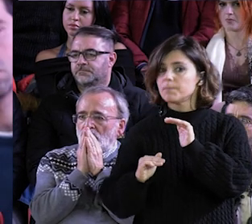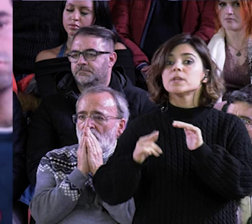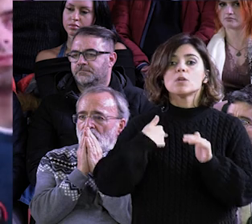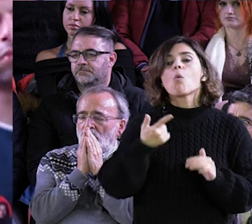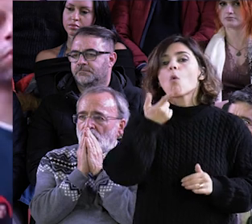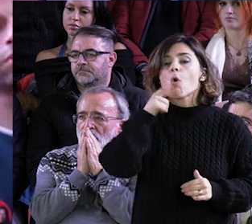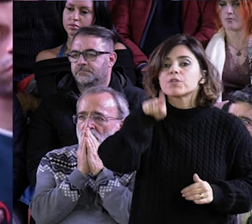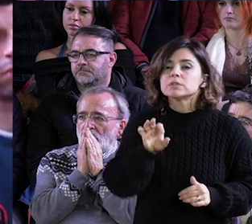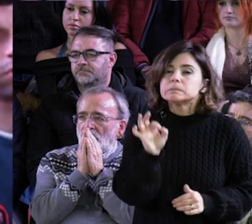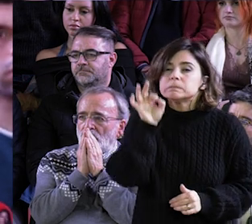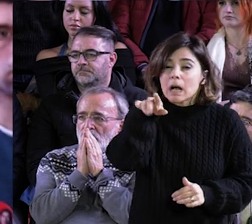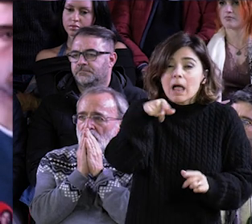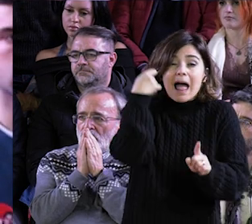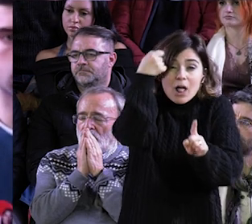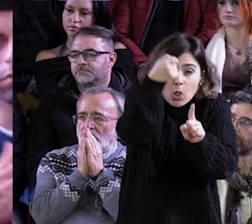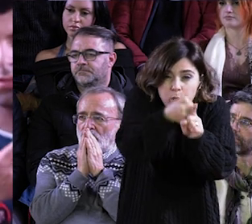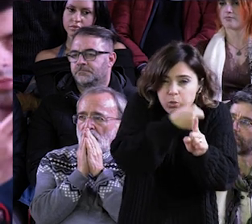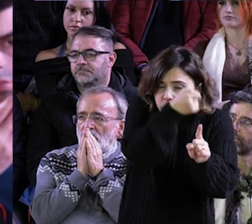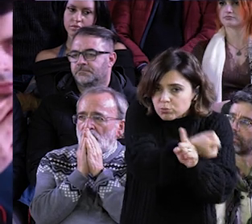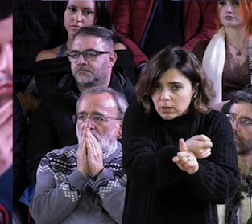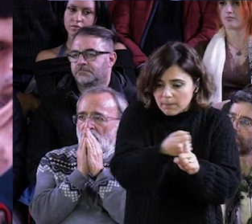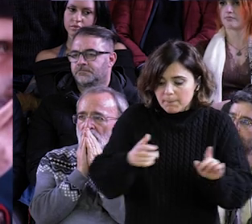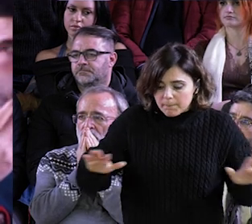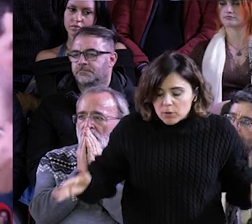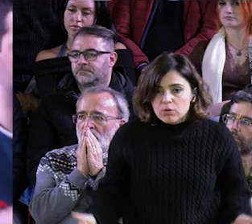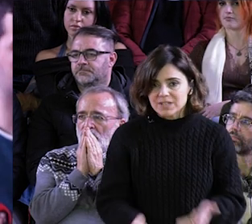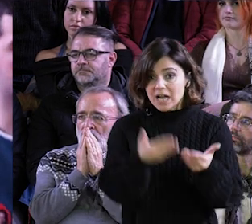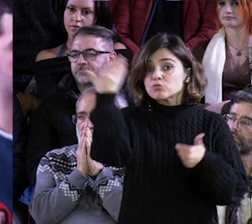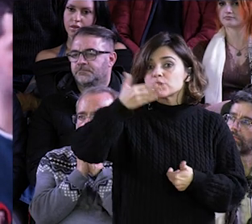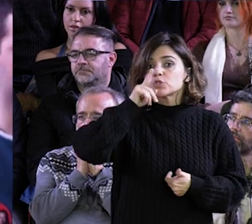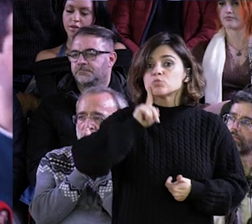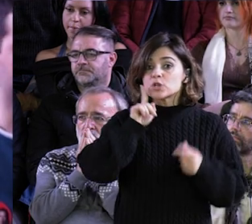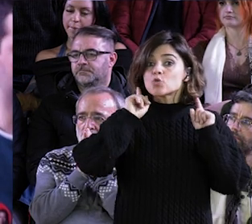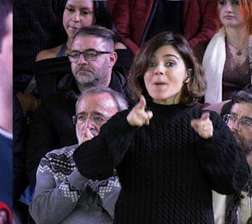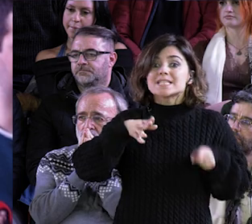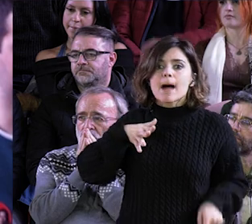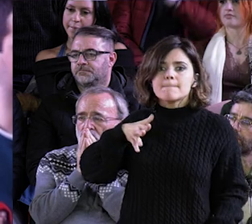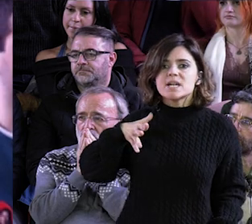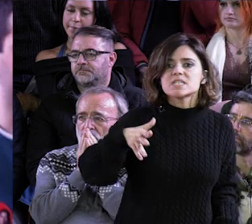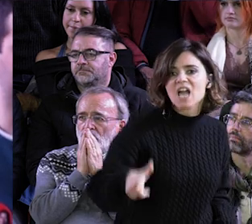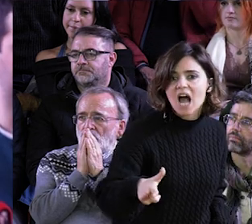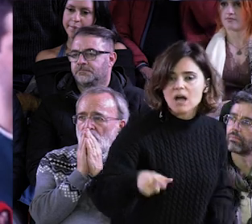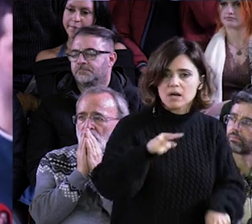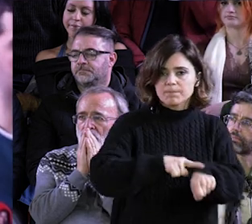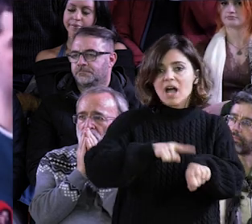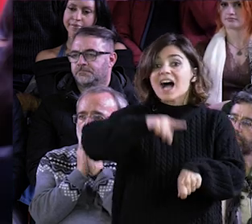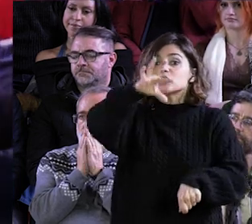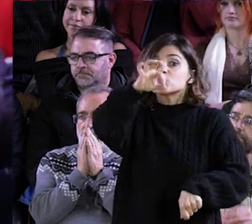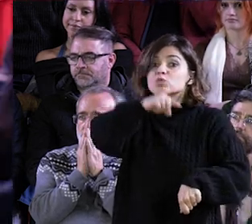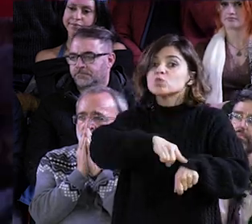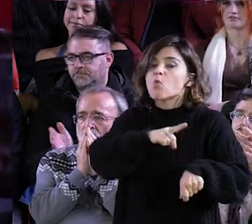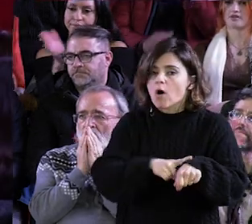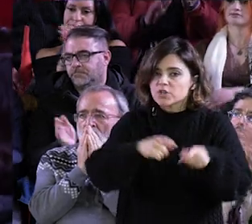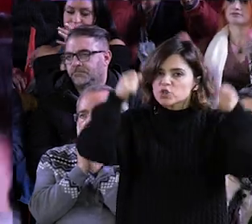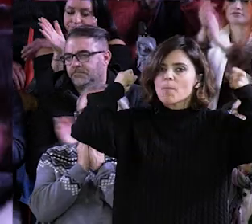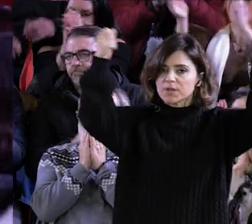repto. Esta luta pelo avançar dos direitos das mulheres começa já amanhã, às 18 horas, com